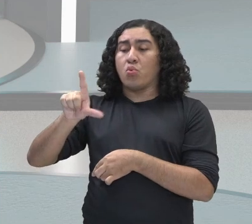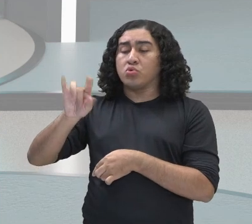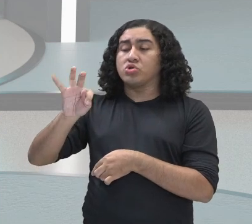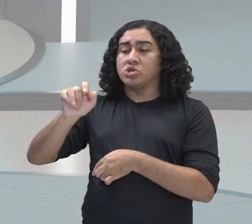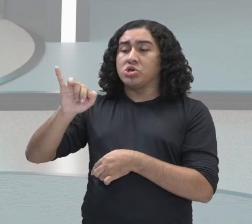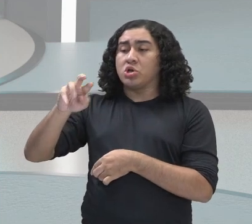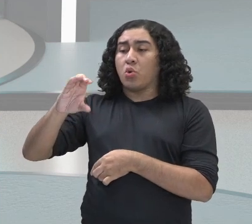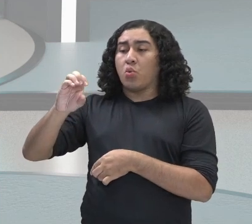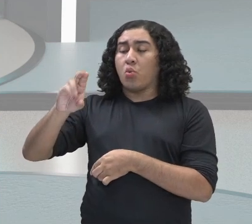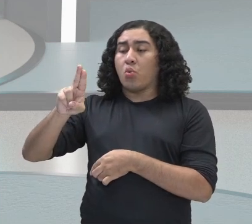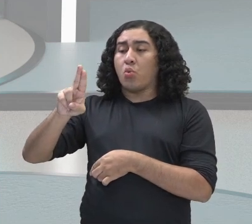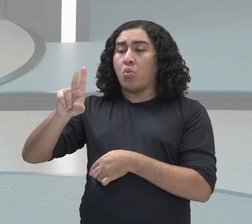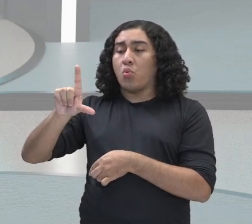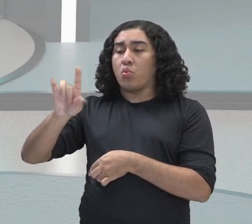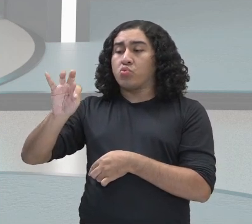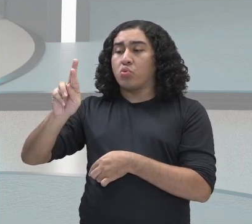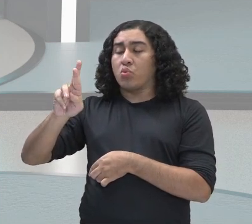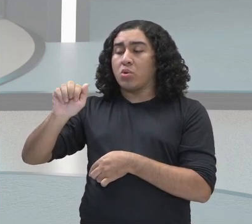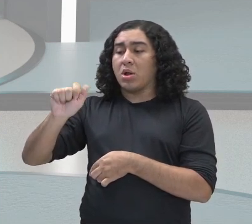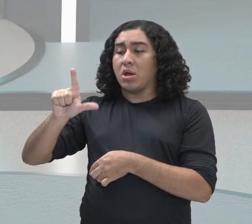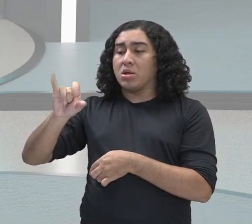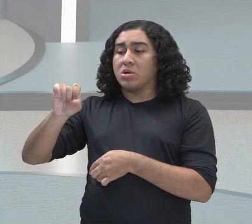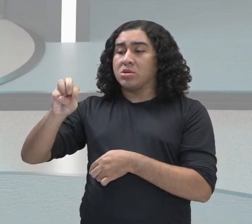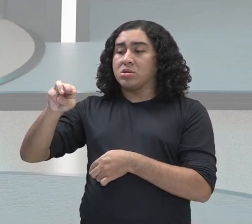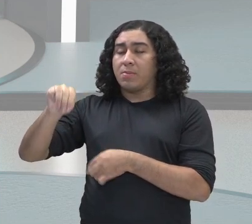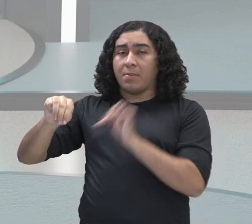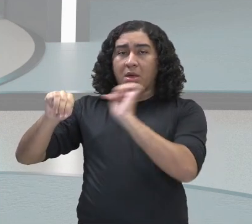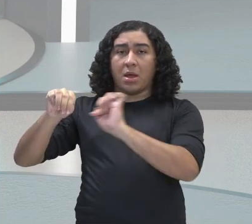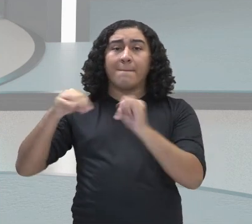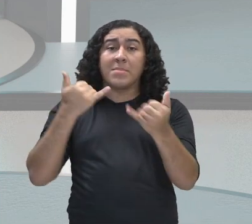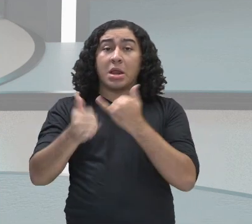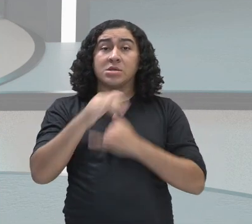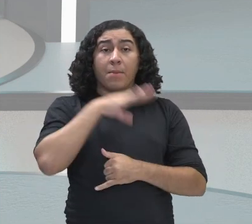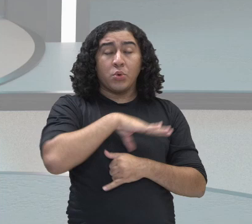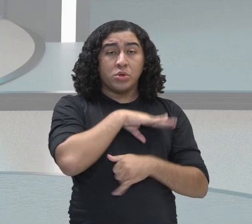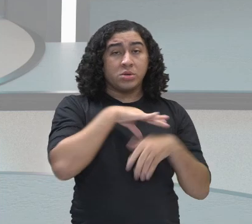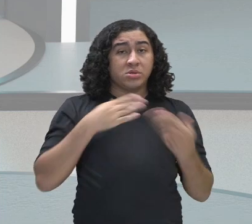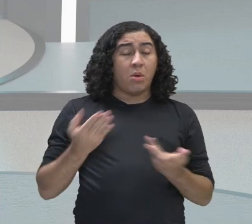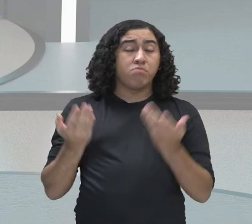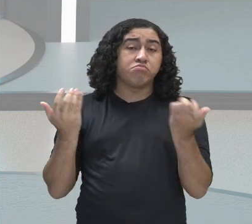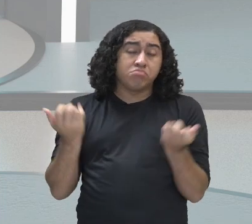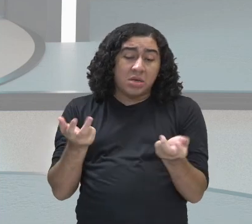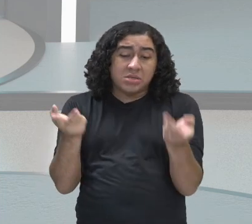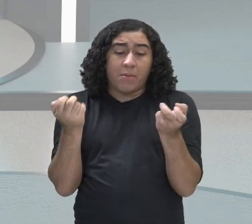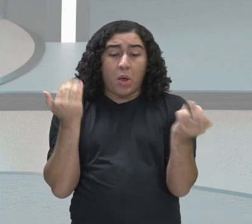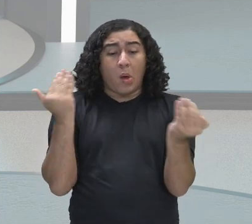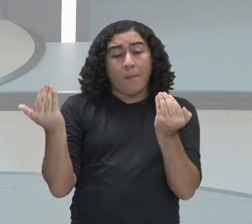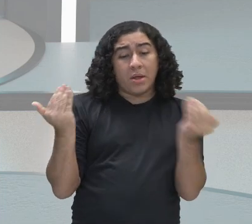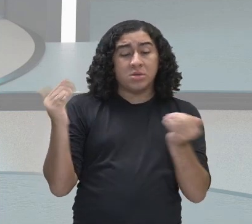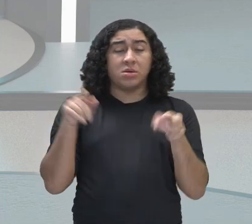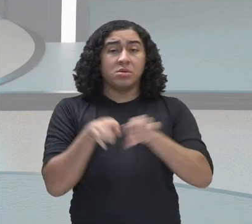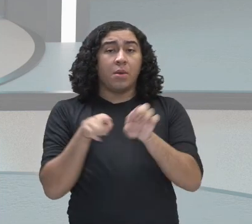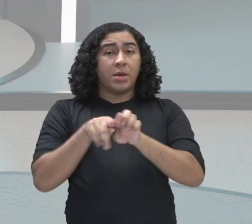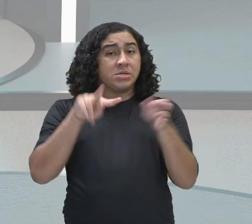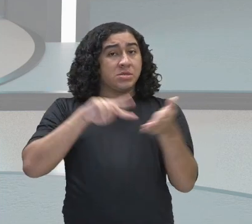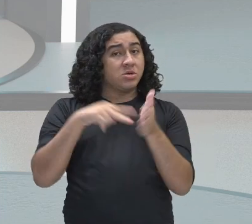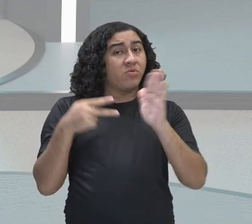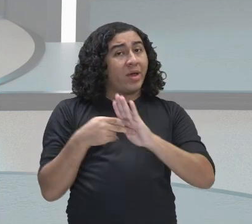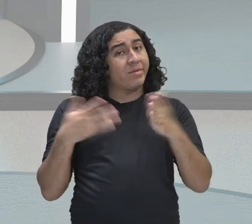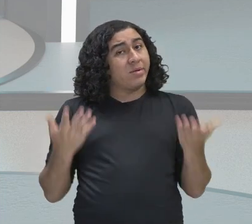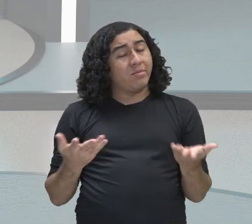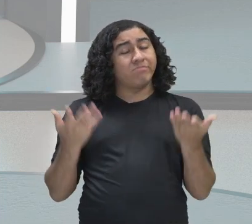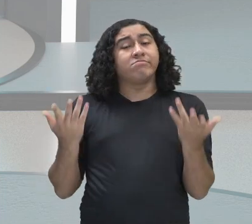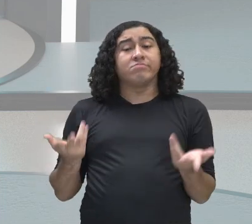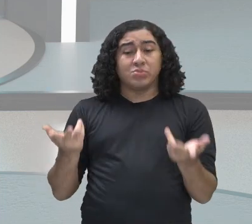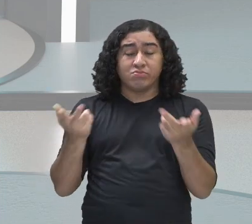palavras cognatas que você pode observar que a base delas é praticamente igual ao português e a tradução, né, consequentemente,